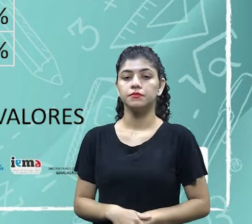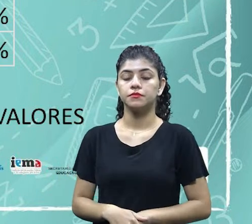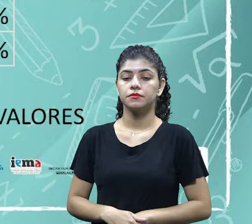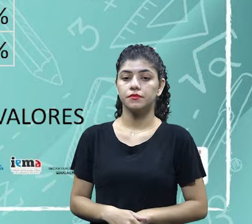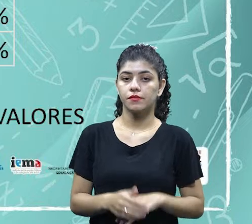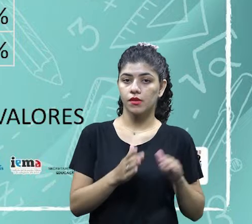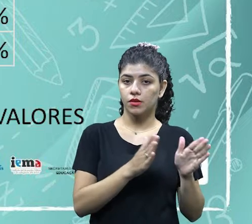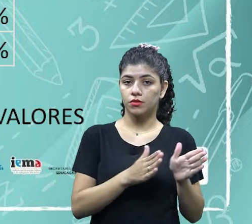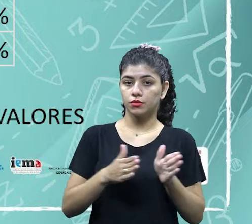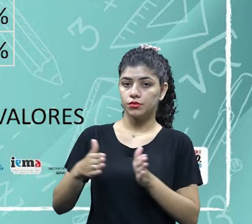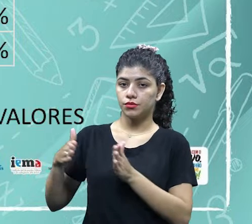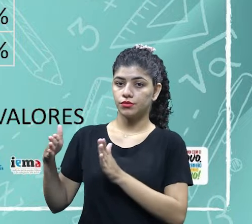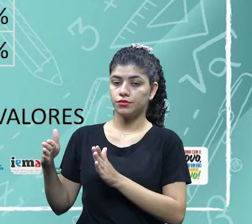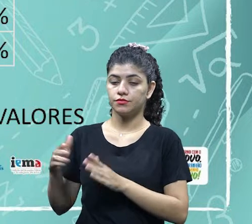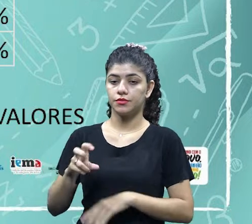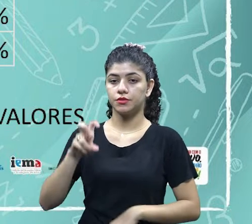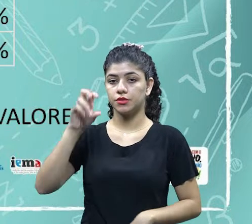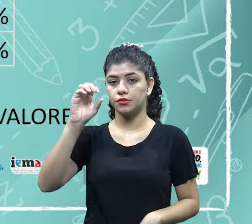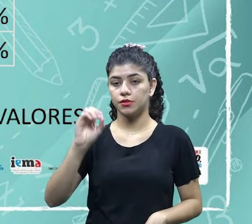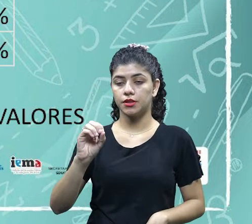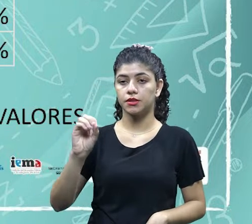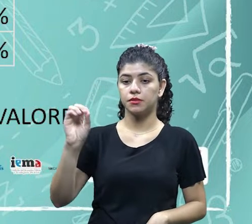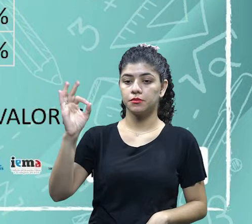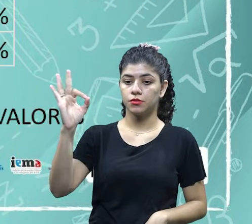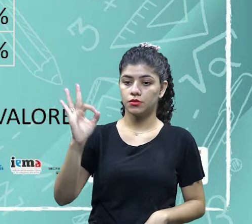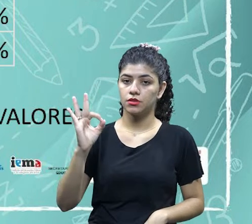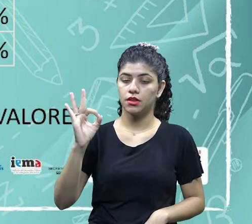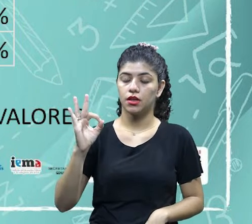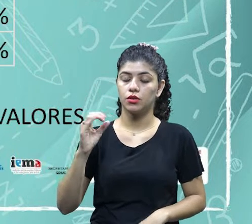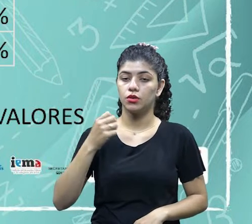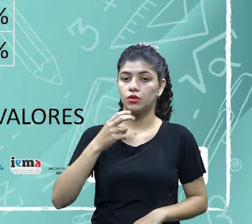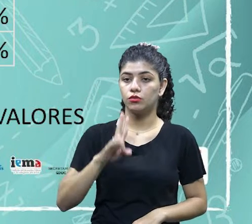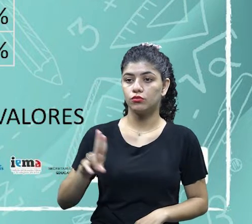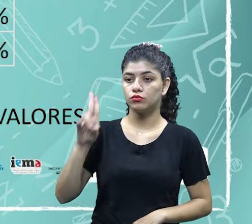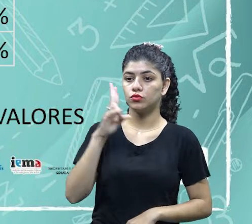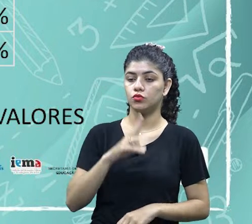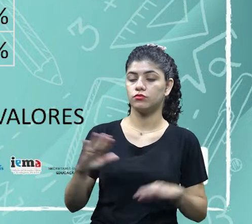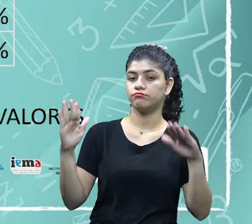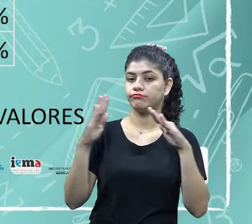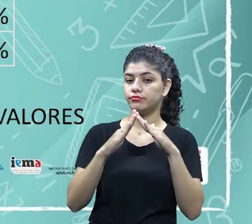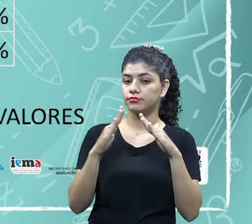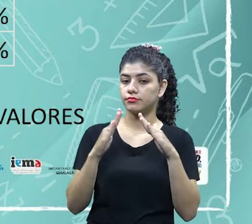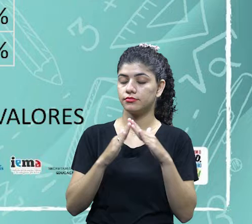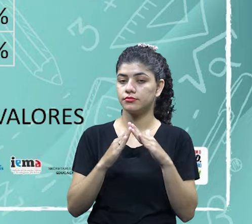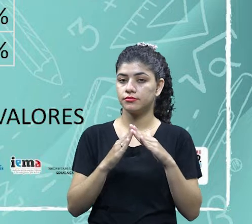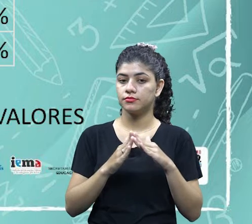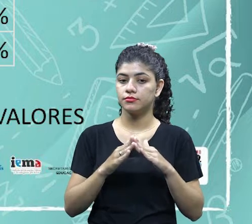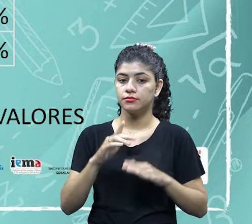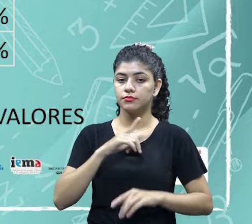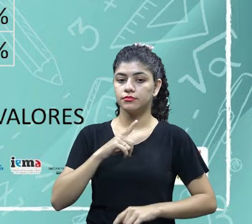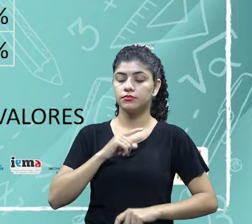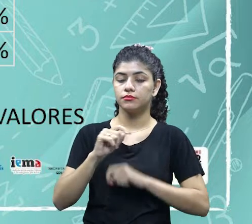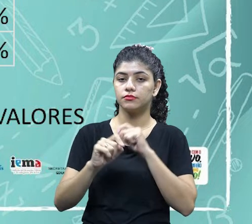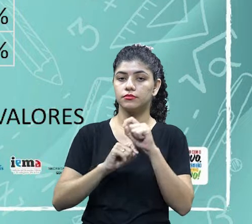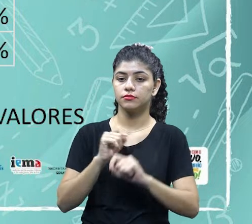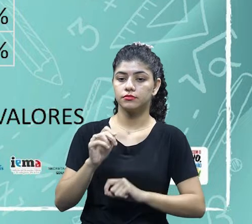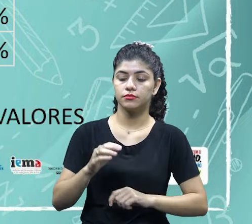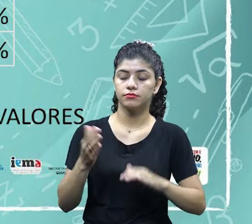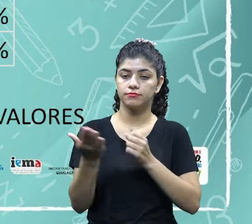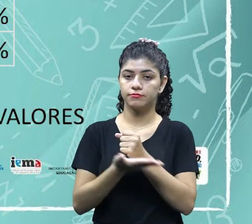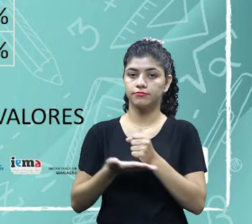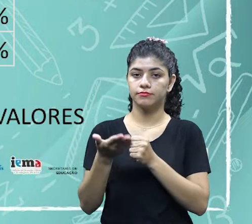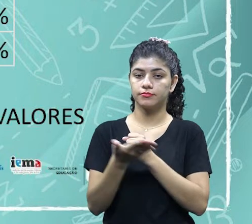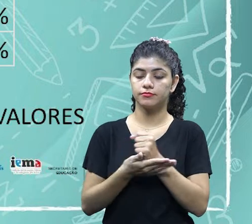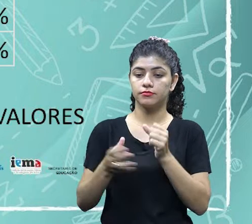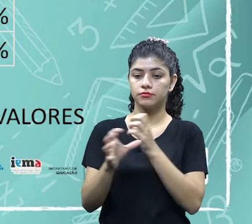ela destina esse lucro, 50% para os gastos domésticos. Então a Dona Maria ela cumpre com o princípio que é